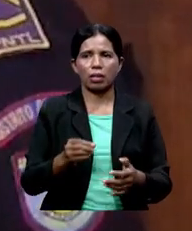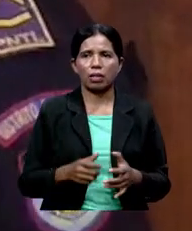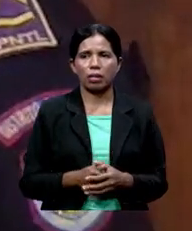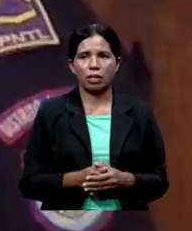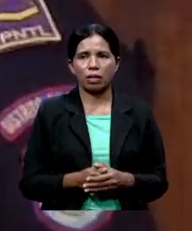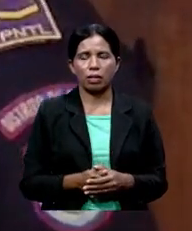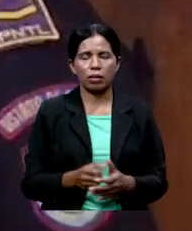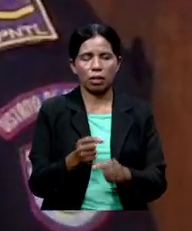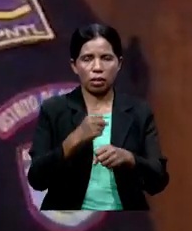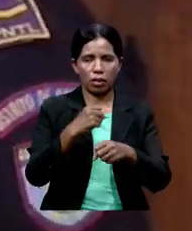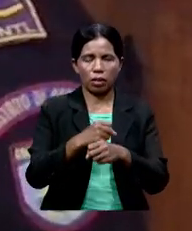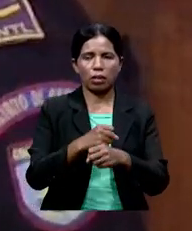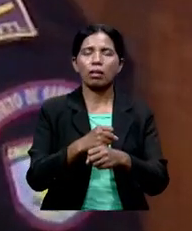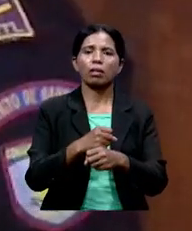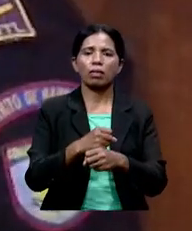relasi seksual.